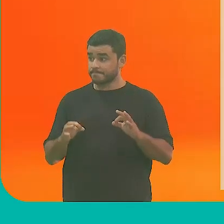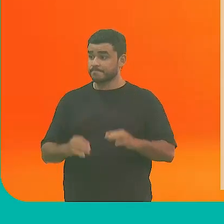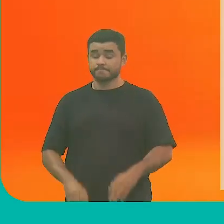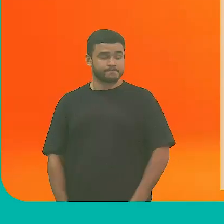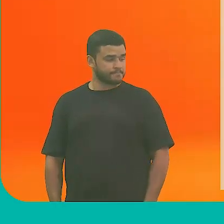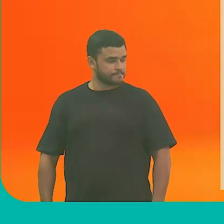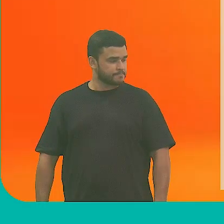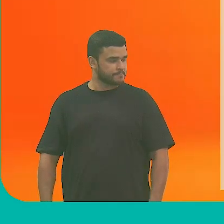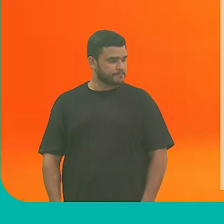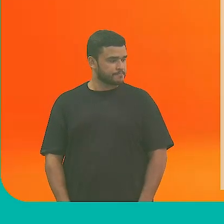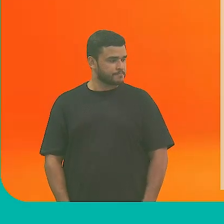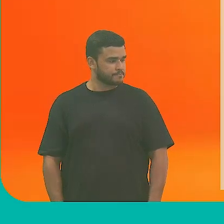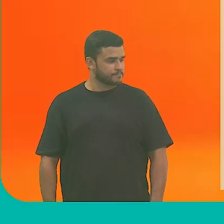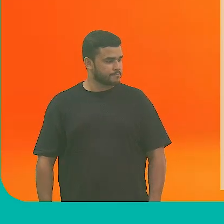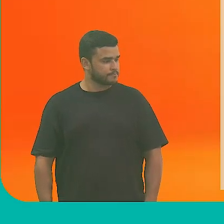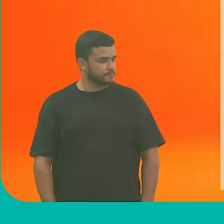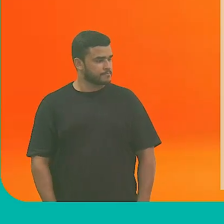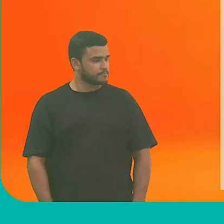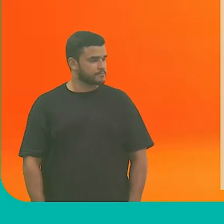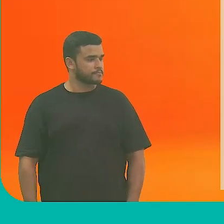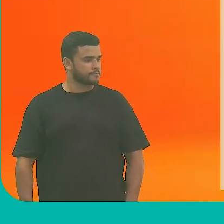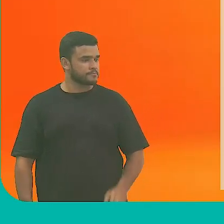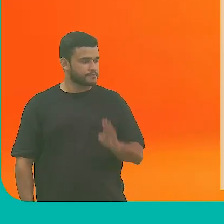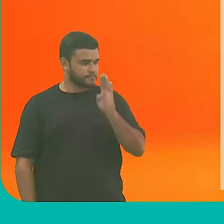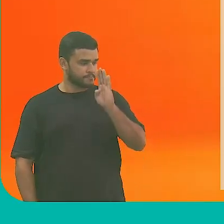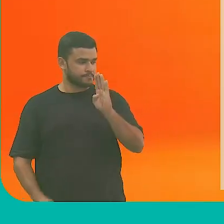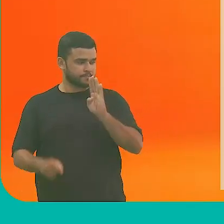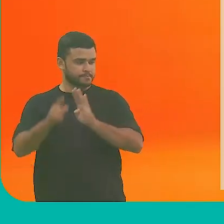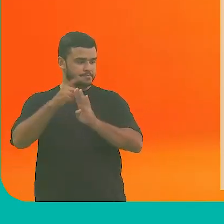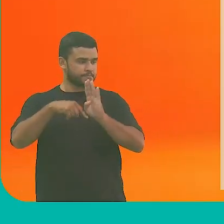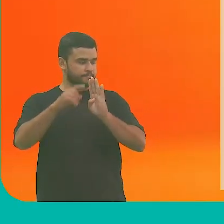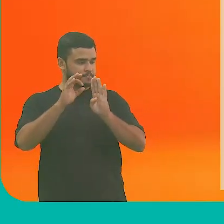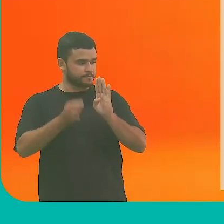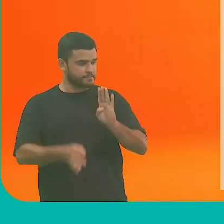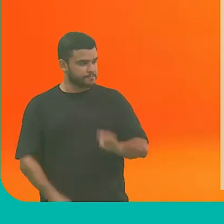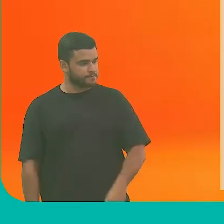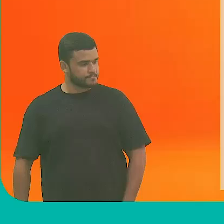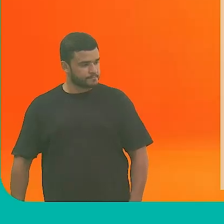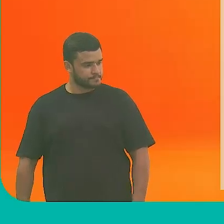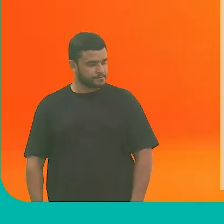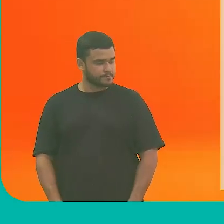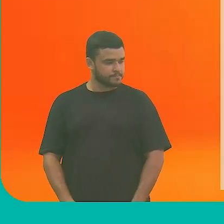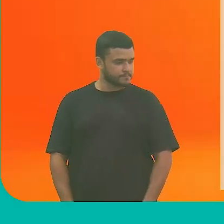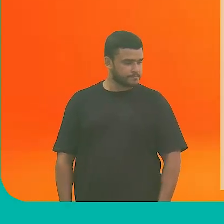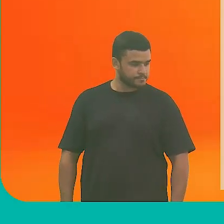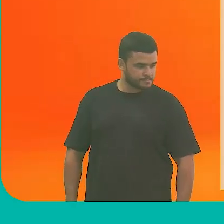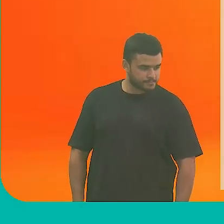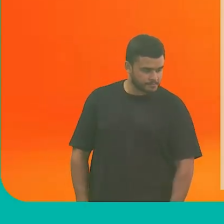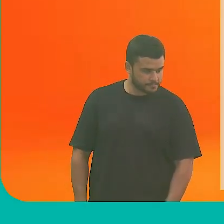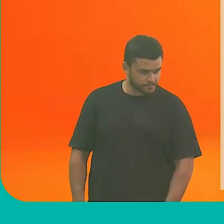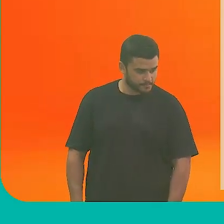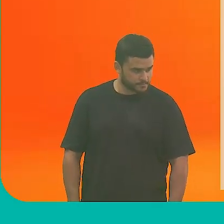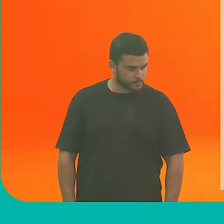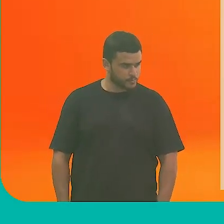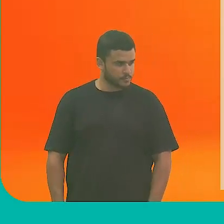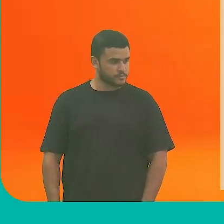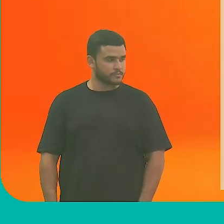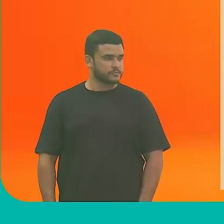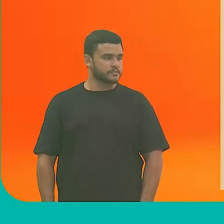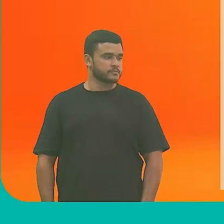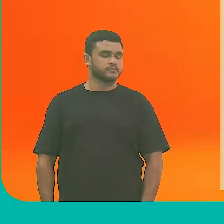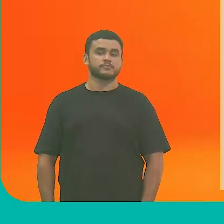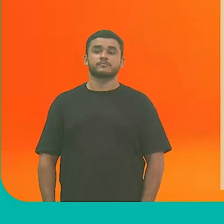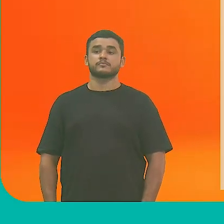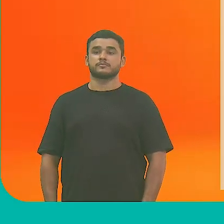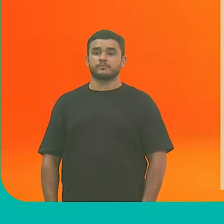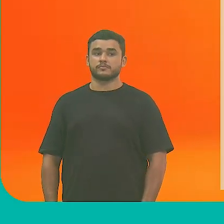4, né? Item correto, item B, Então, questões de tabelas e gráficos, e eu